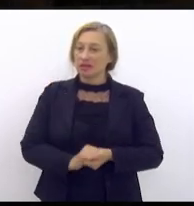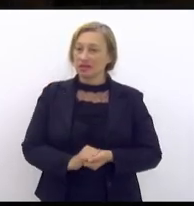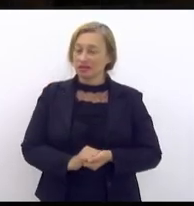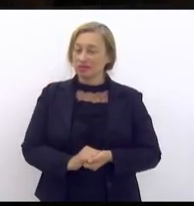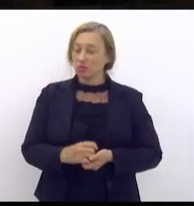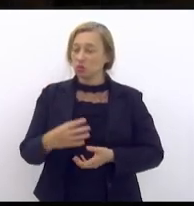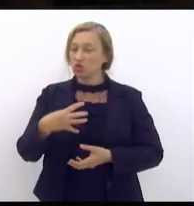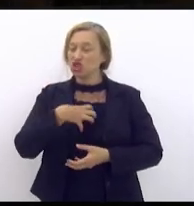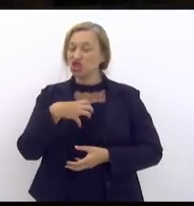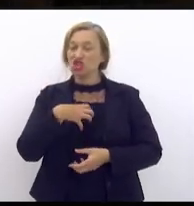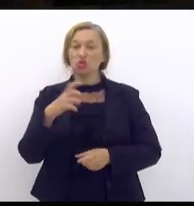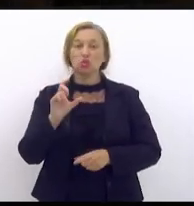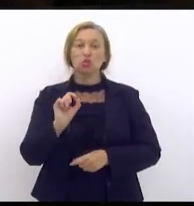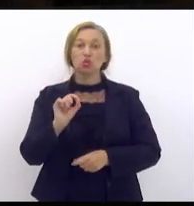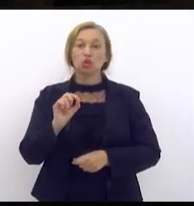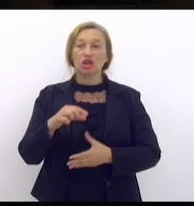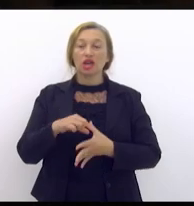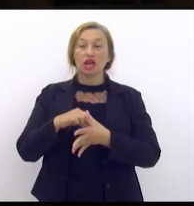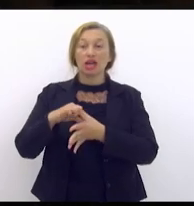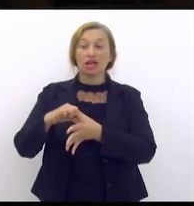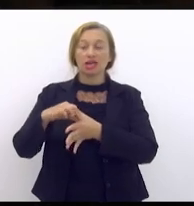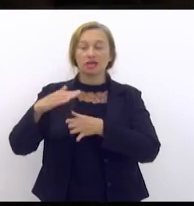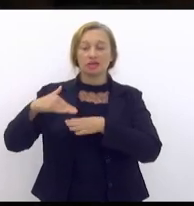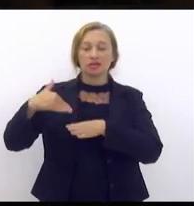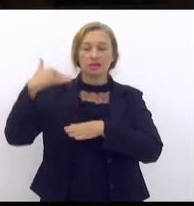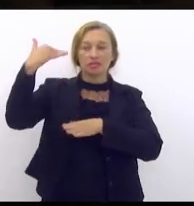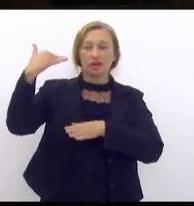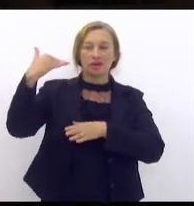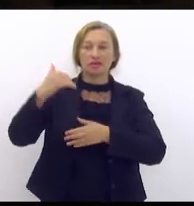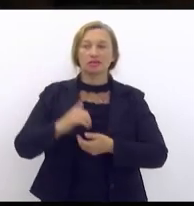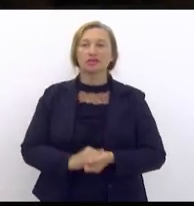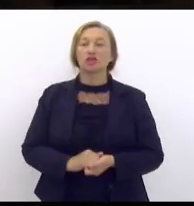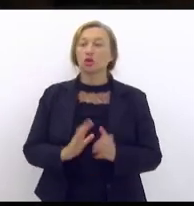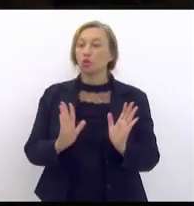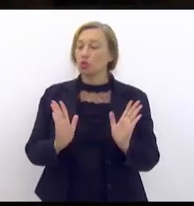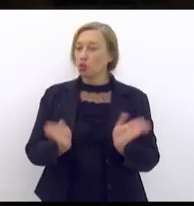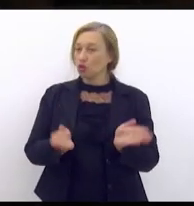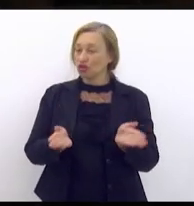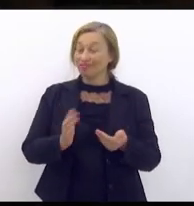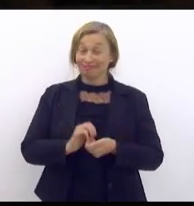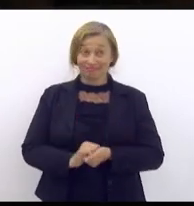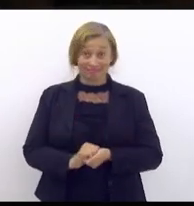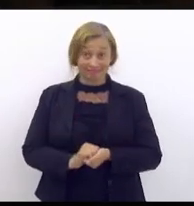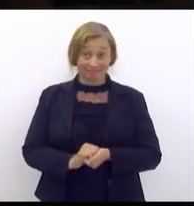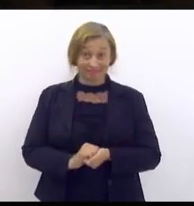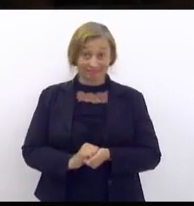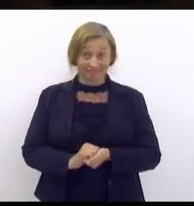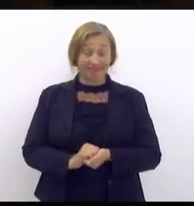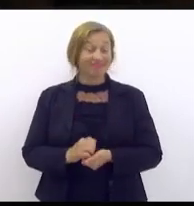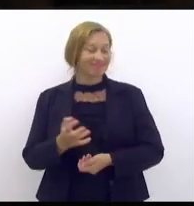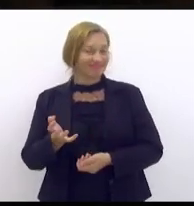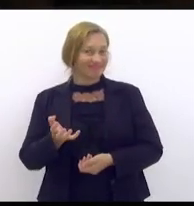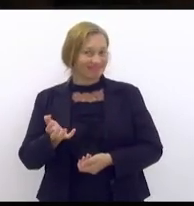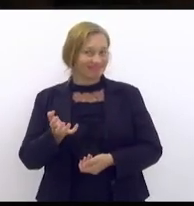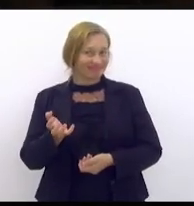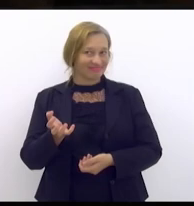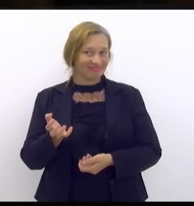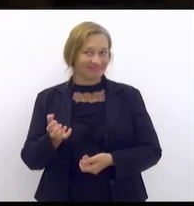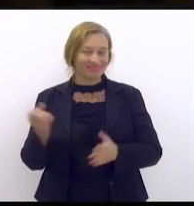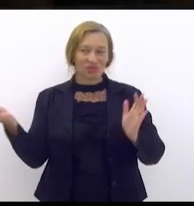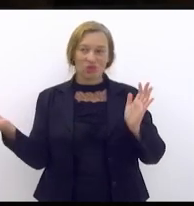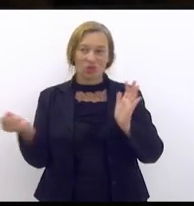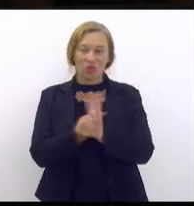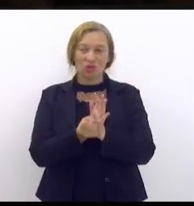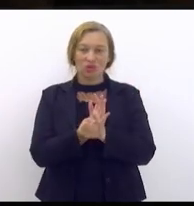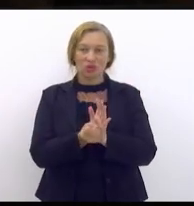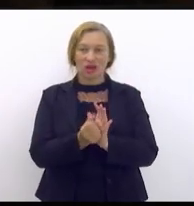no sentido dos seus líderes maiores. E hoje ele quer rotular